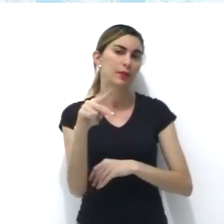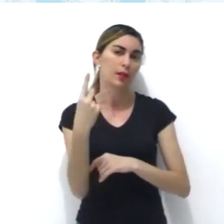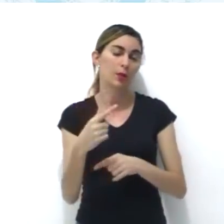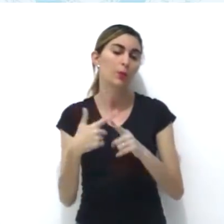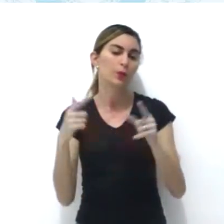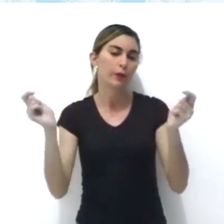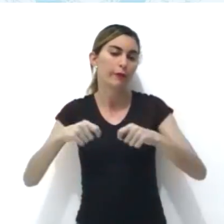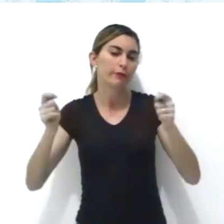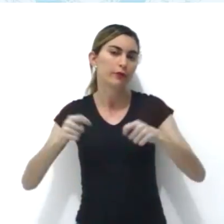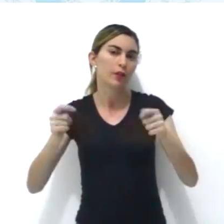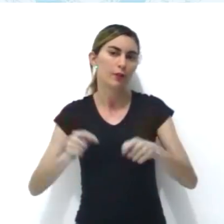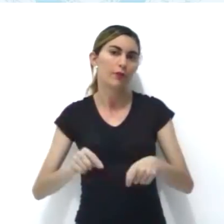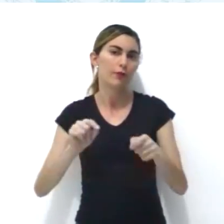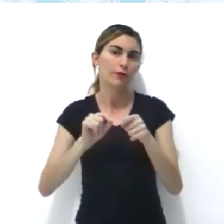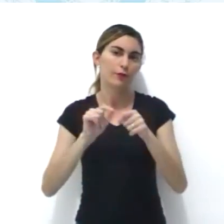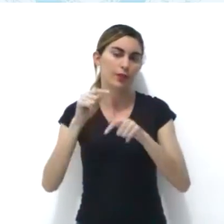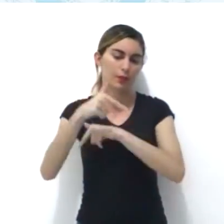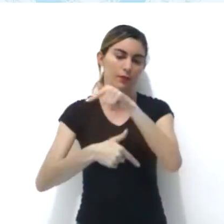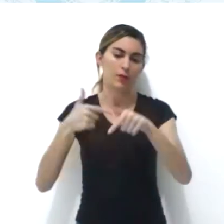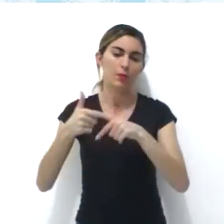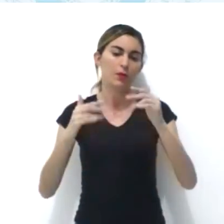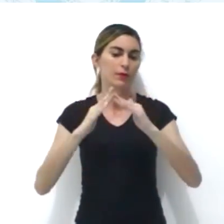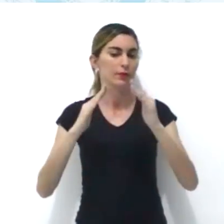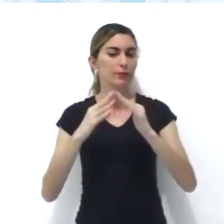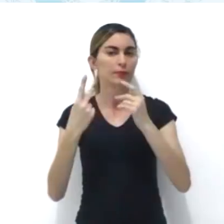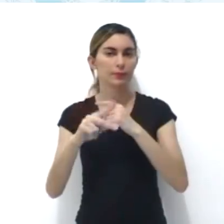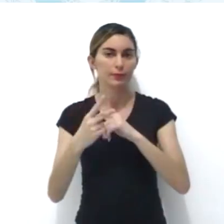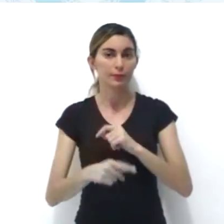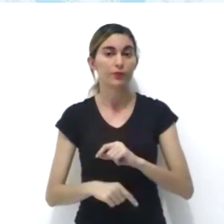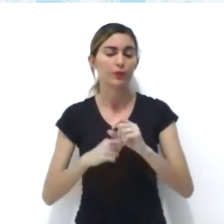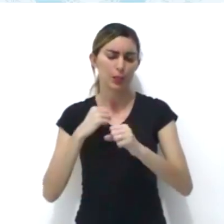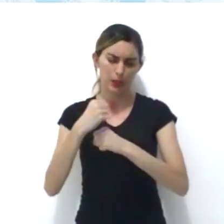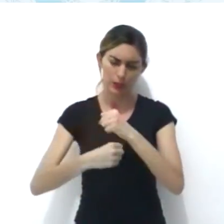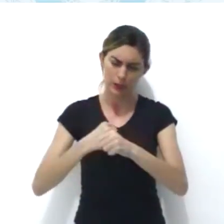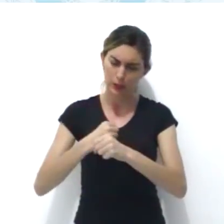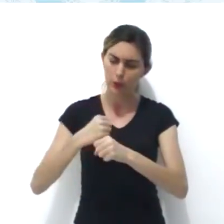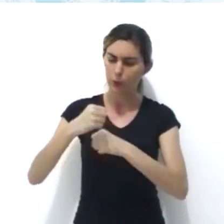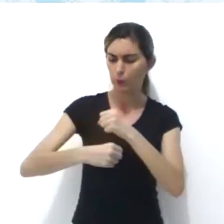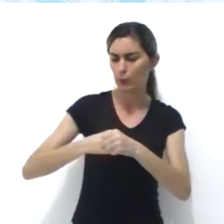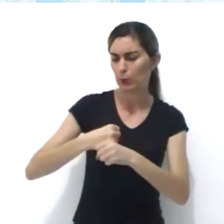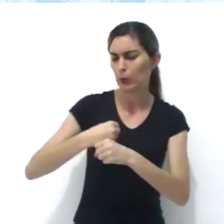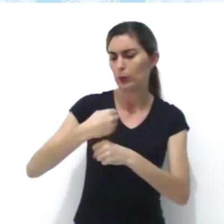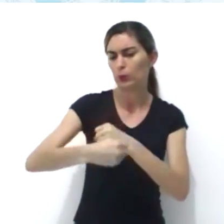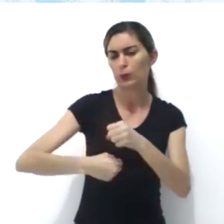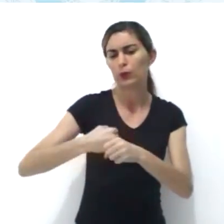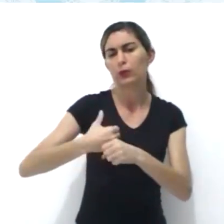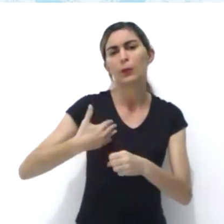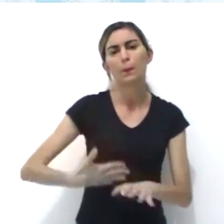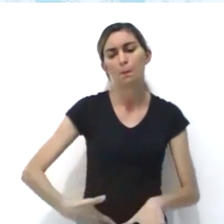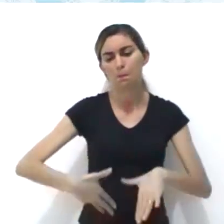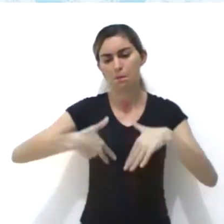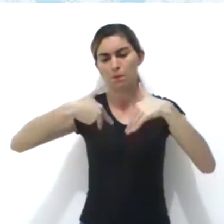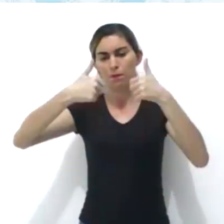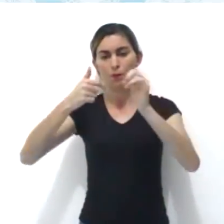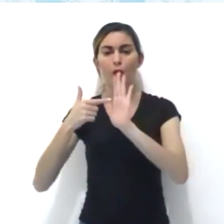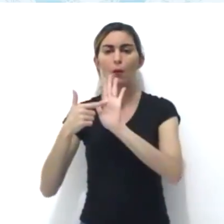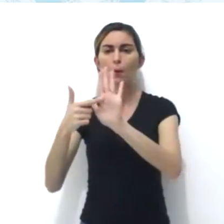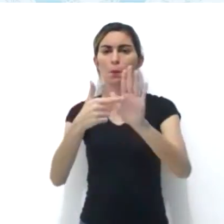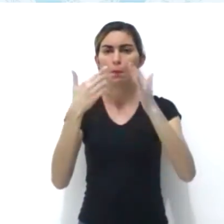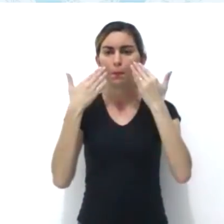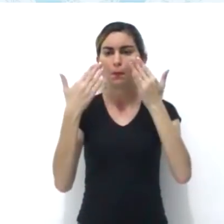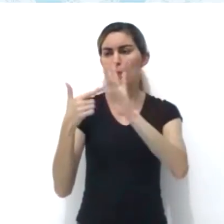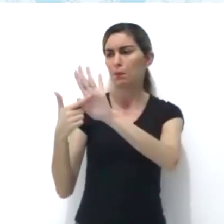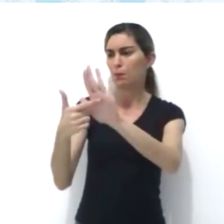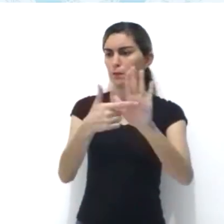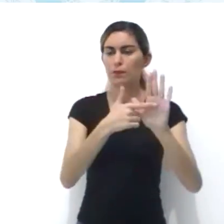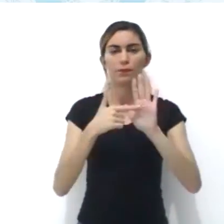casa deles, porque era possível sim fazer esse trabalho na casa deles. E aí ano a ano eles foram melhorando o trabalho,